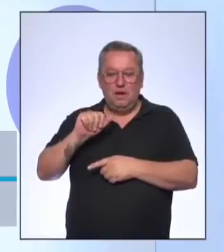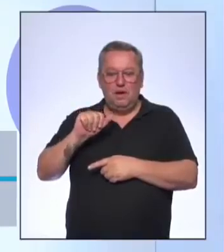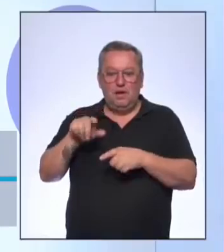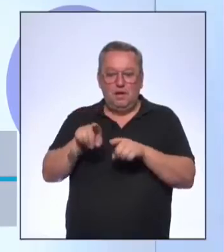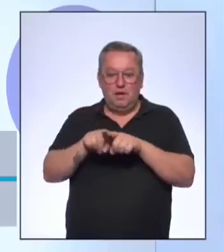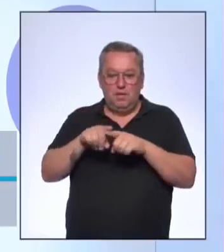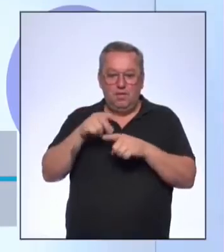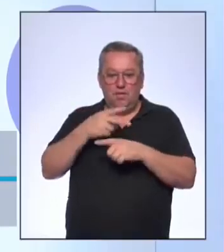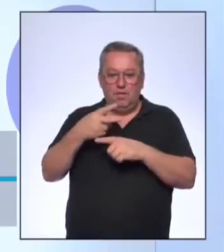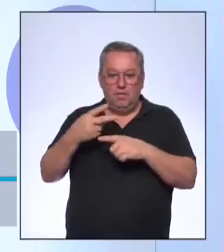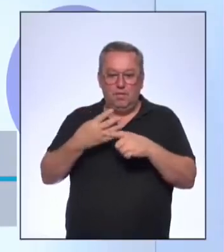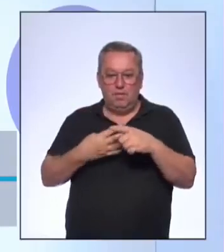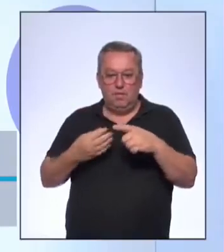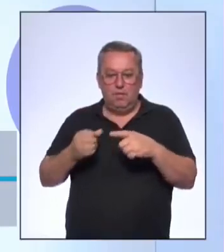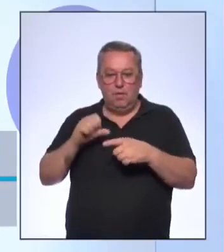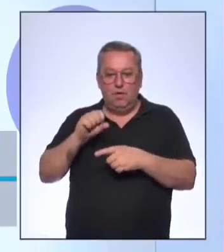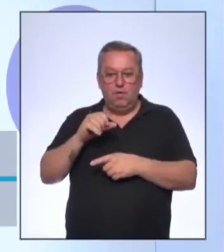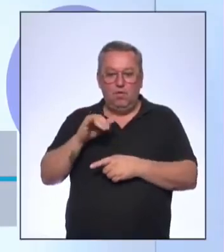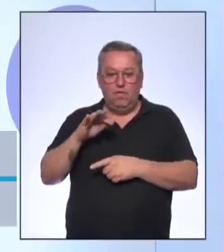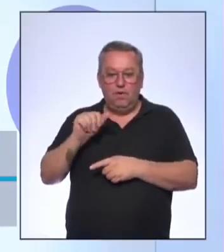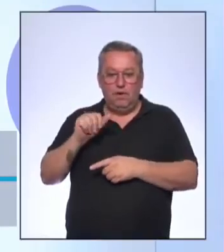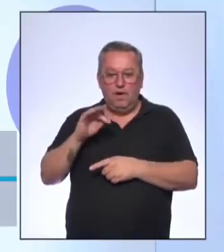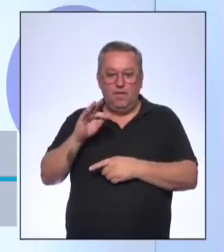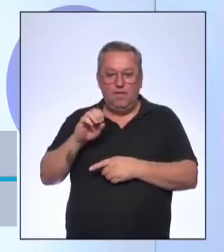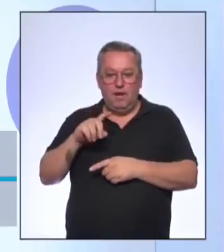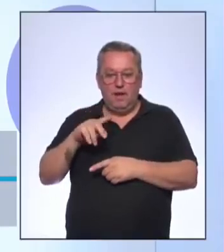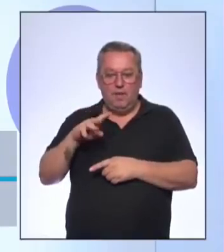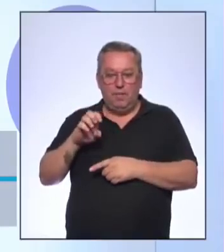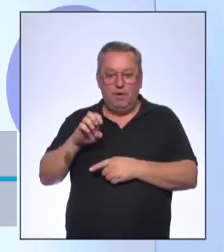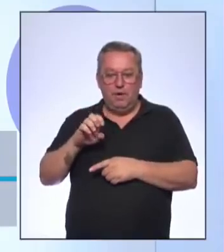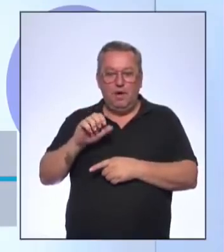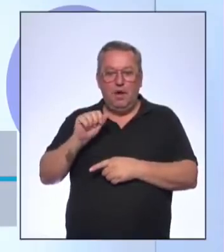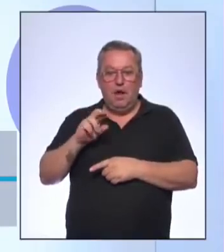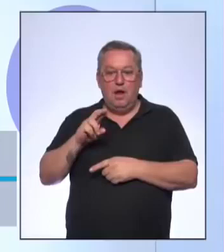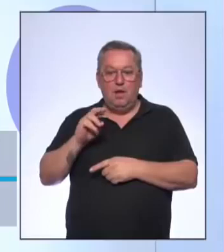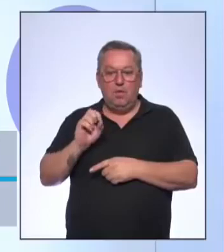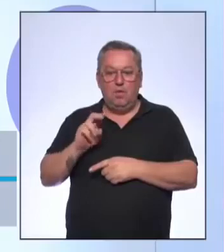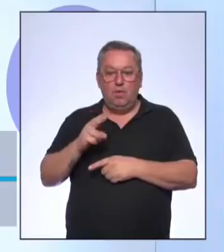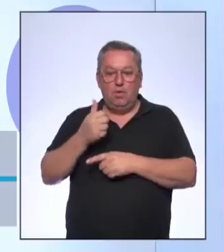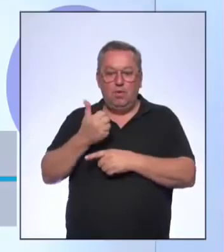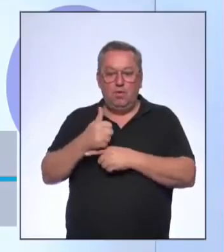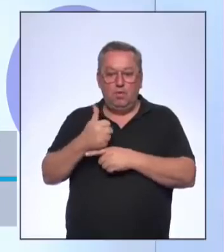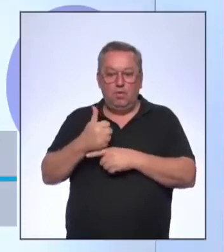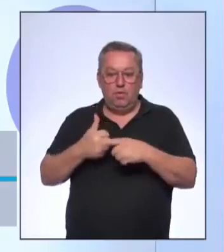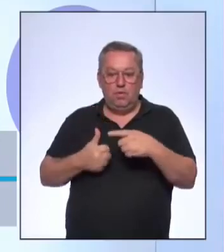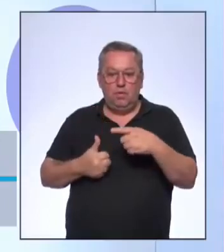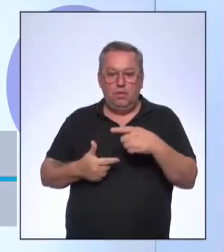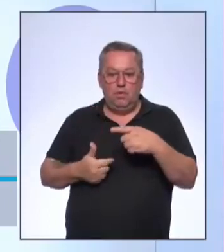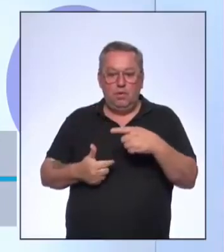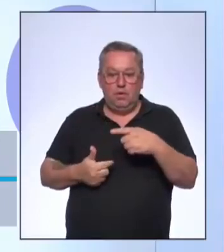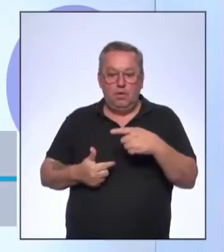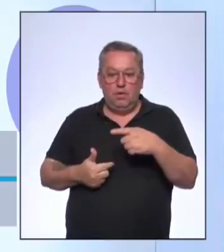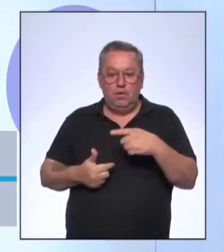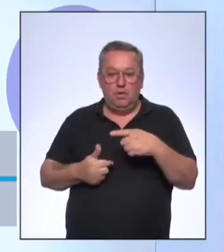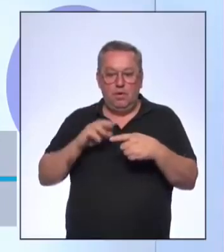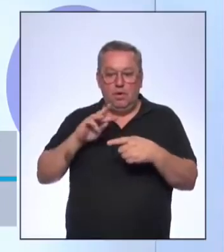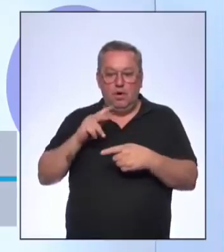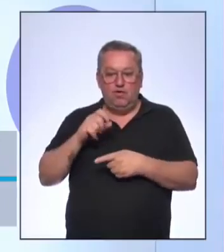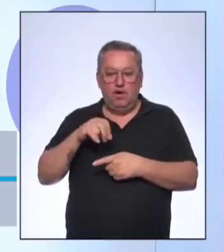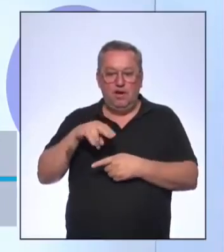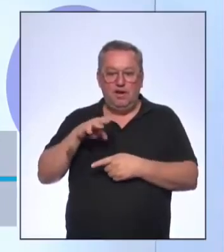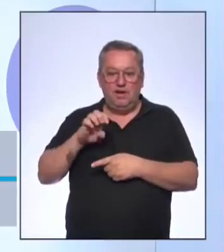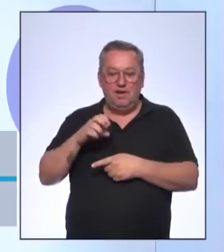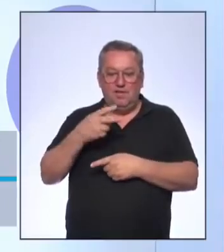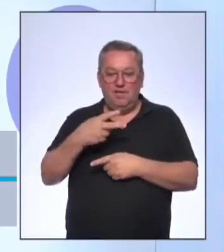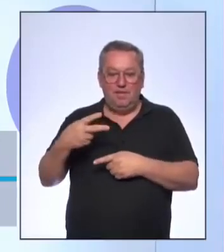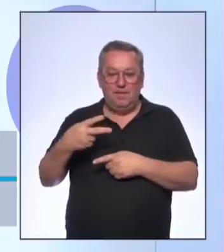sobre 46. Sofia, Felipe. Arthur, 11 sobre 12. Chayane, 22.